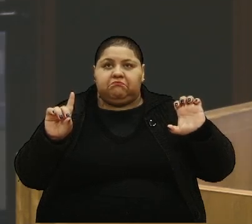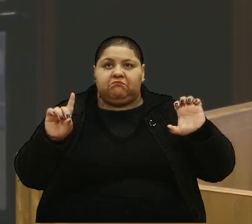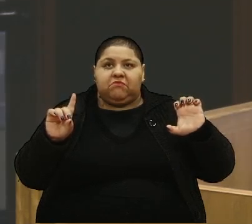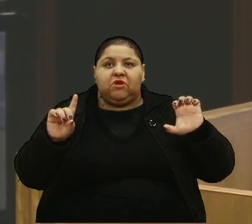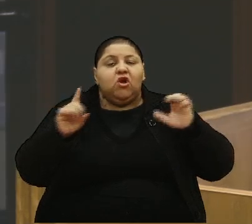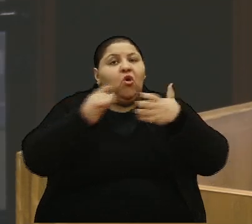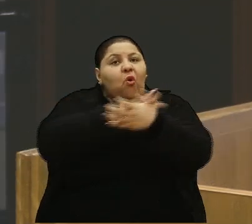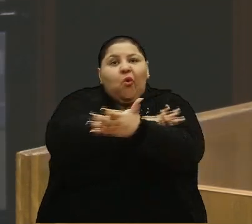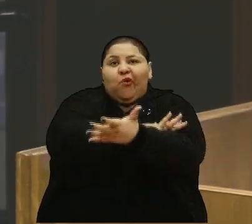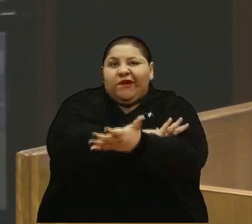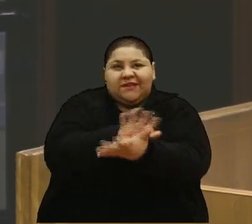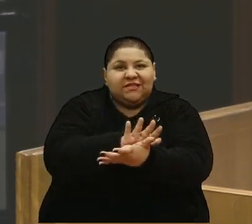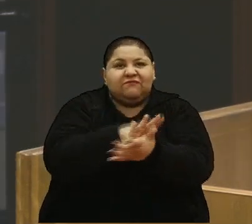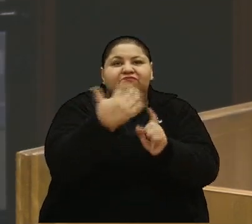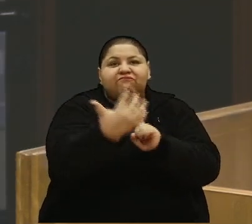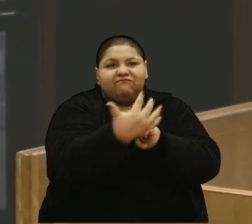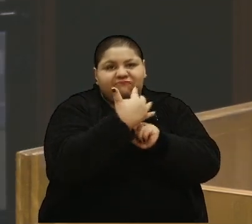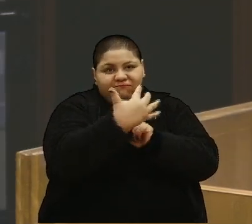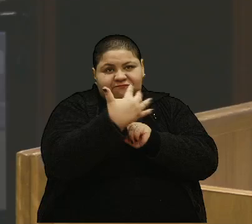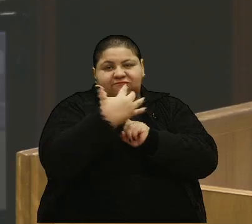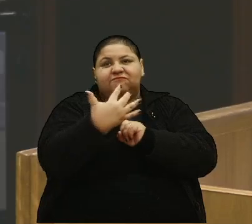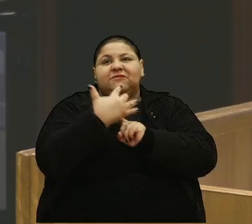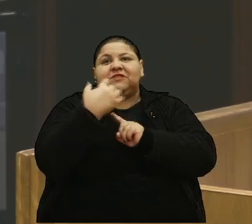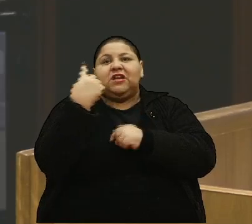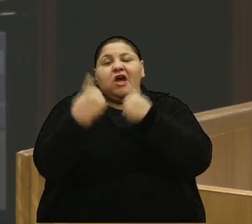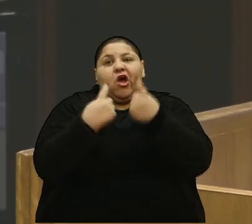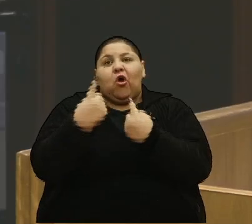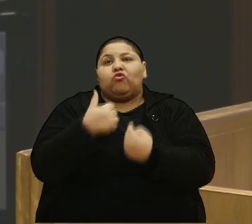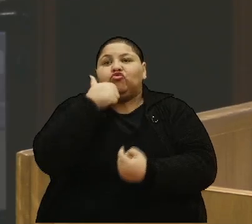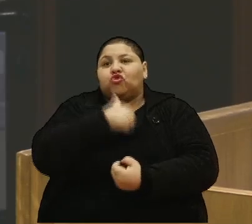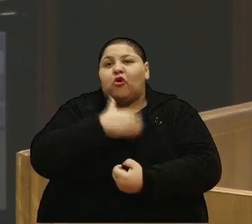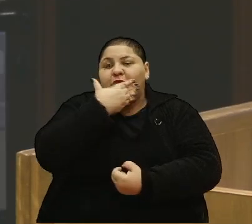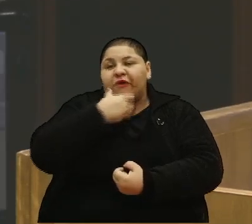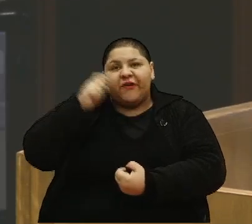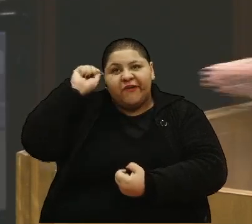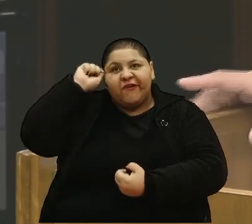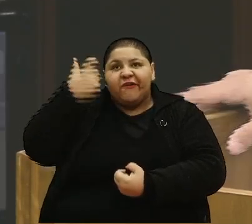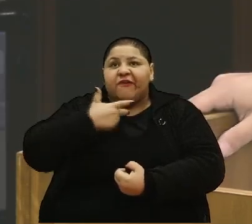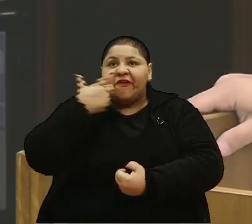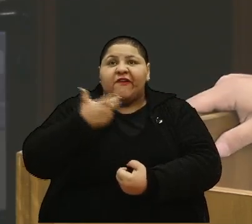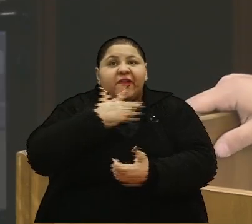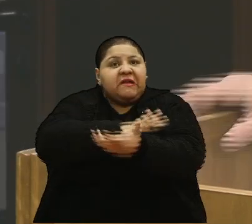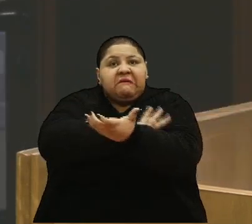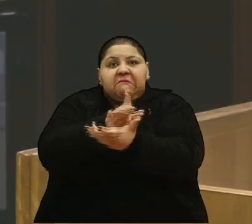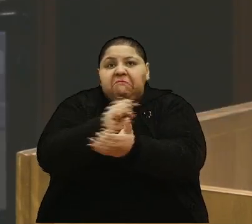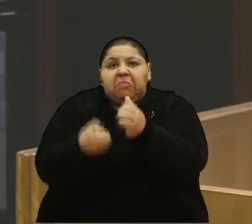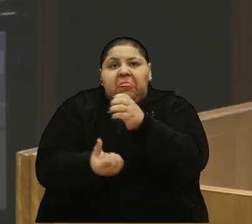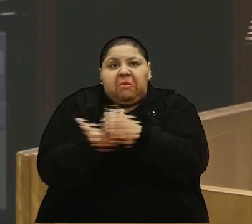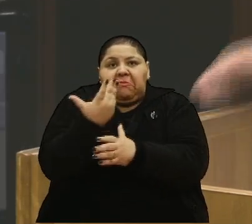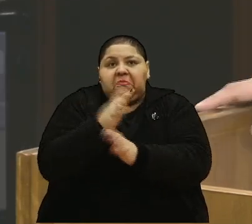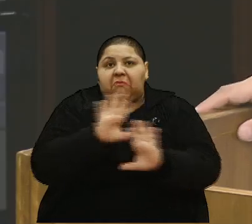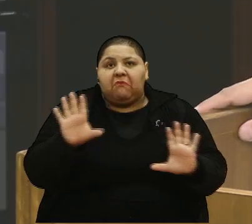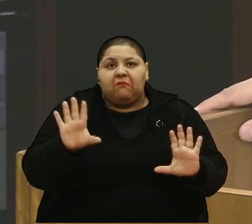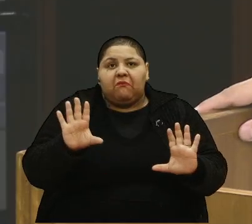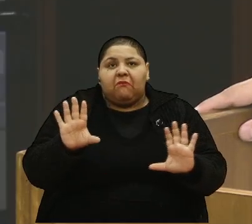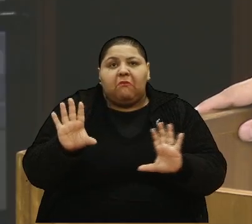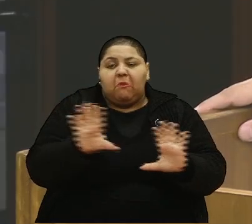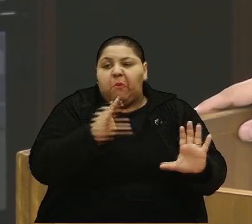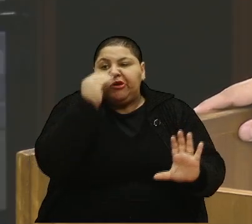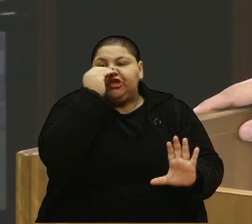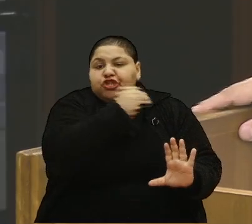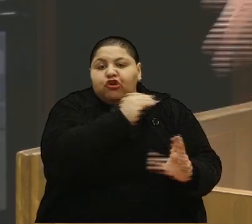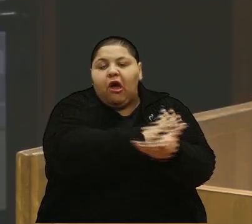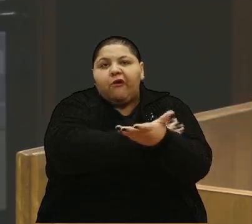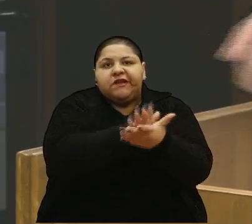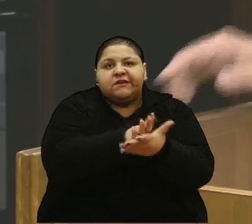racismo vai nos assalar. Inclusive para alguns homens ou mulheres negras que dizem que o racismo não existe. A pessoa pode negar o